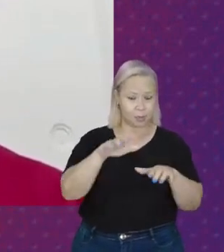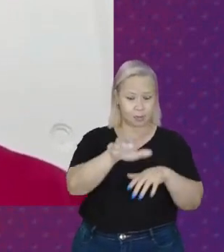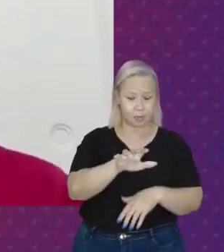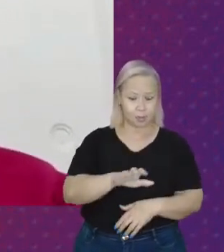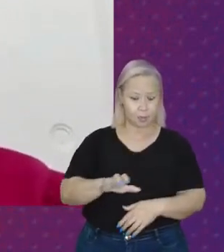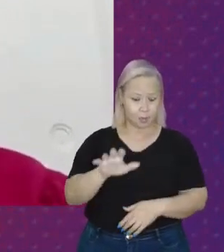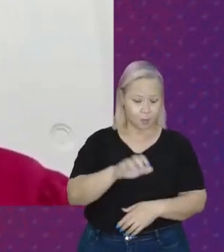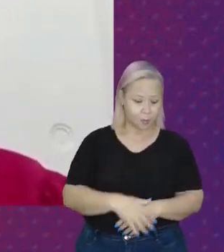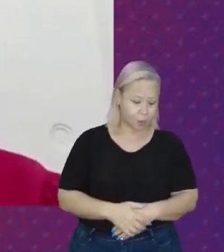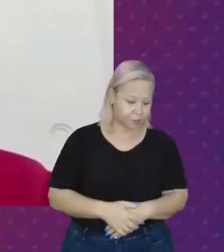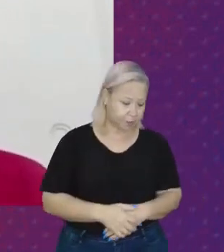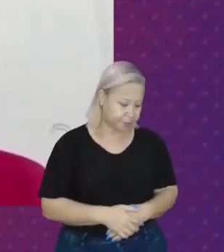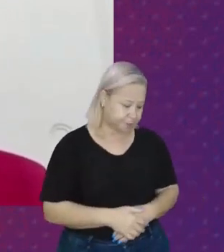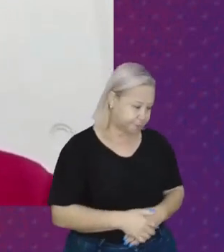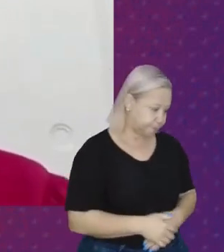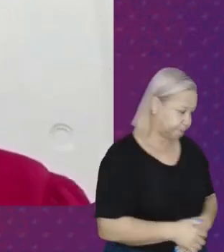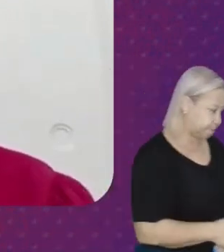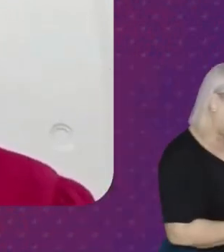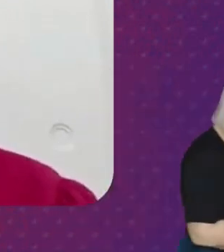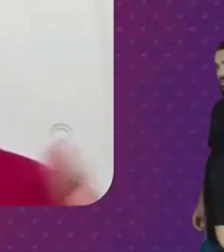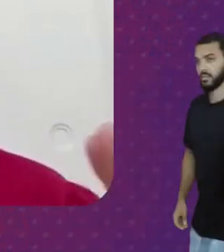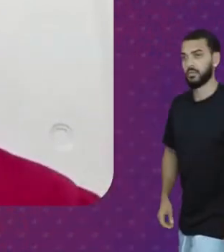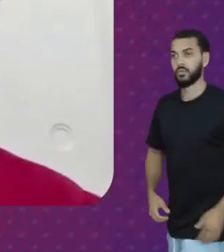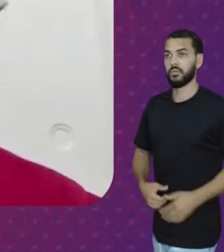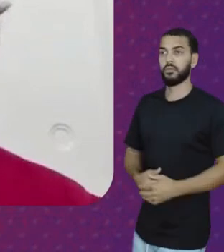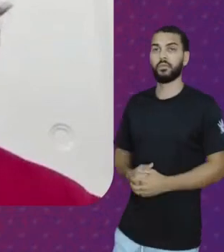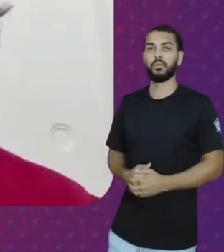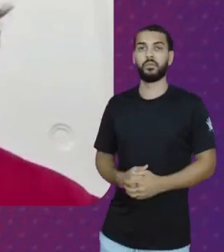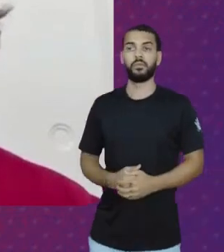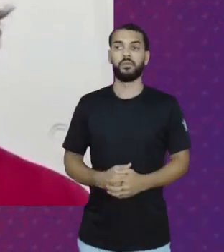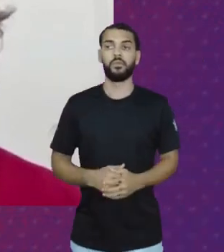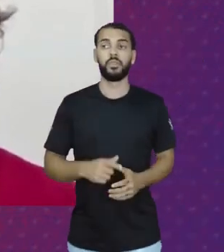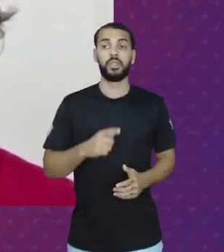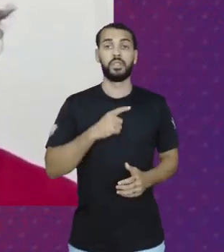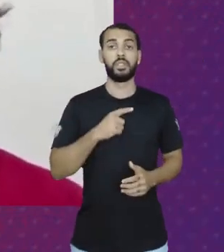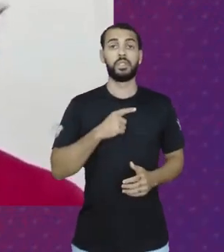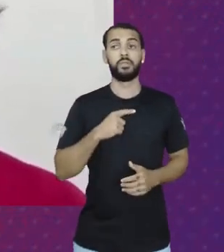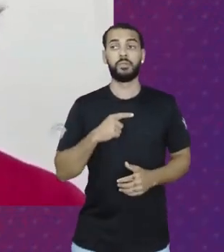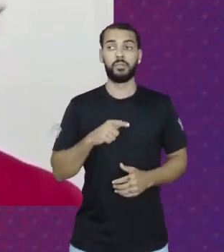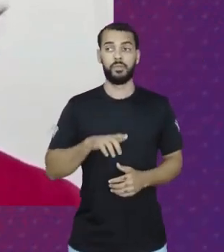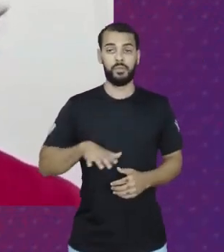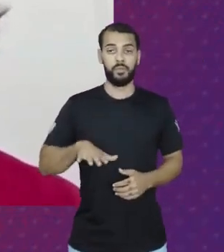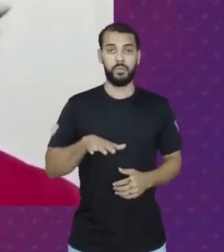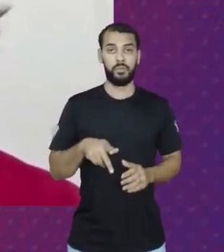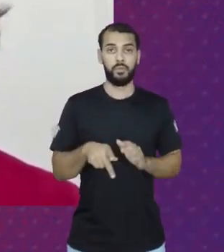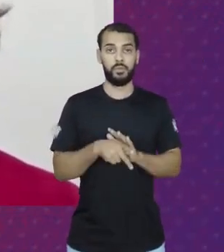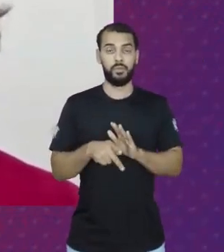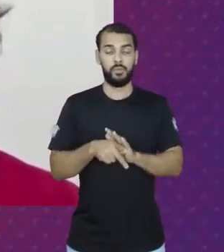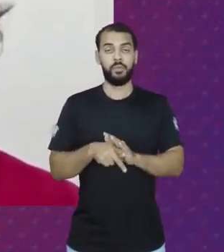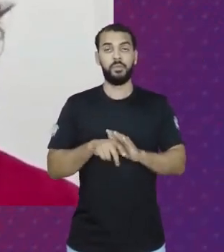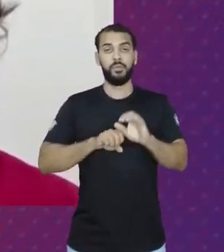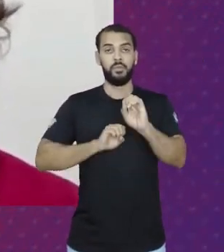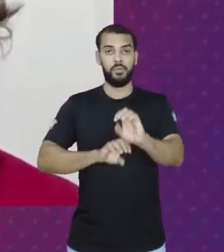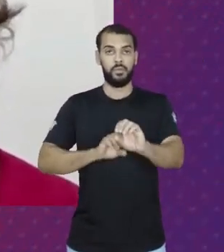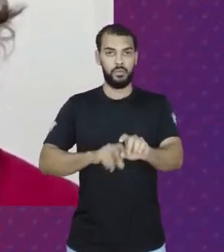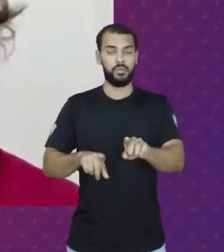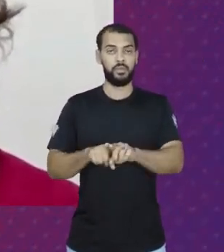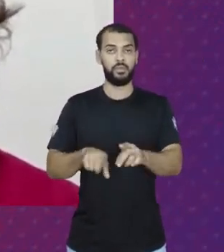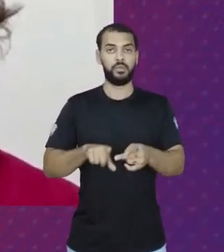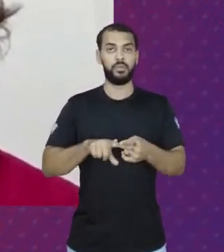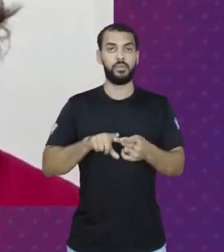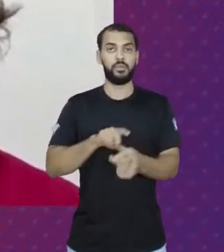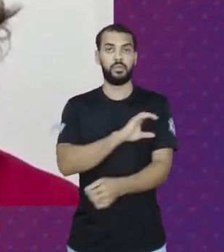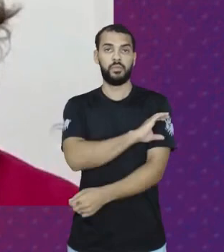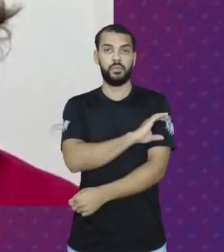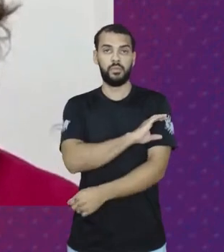setoriais que dialogam internamente. Nós temos o setorial de educação, que nós chamamos de CAED, Coordenação de